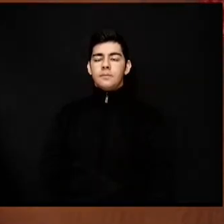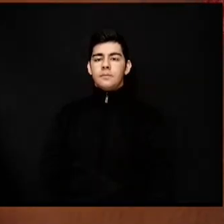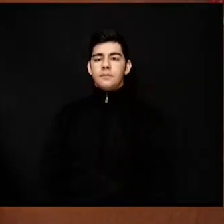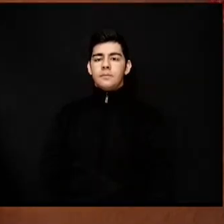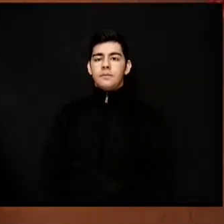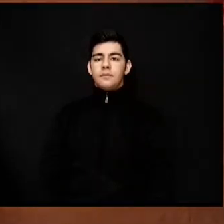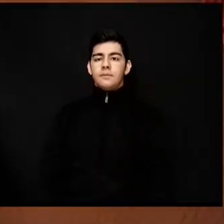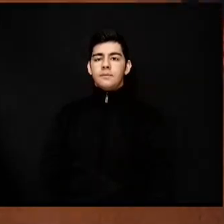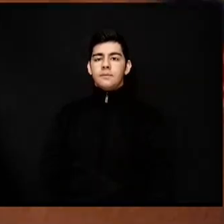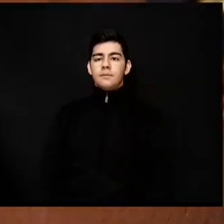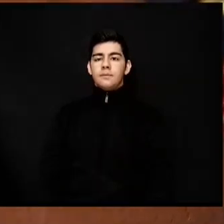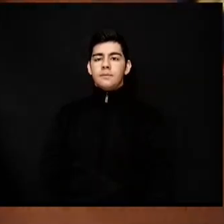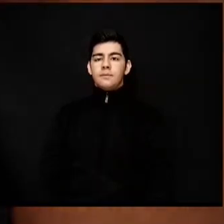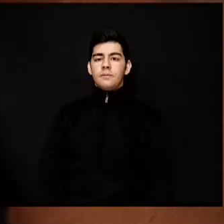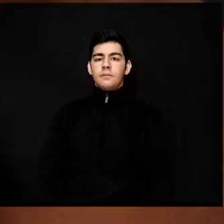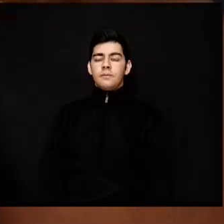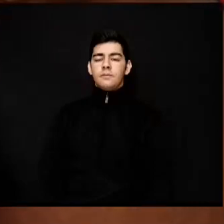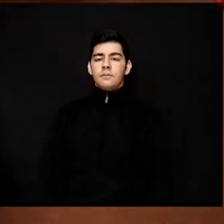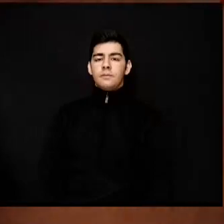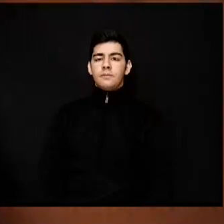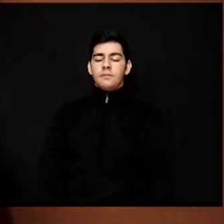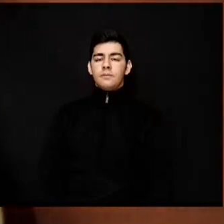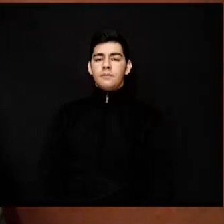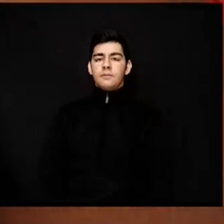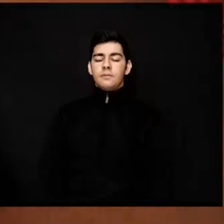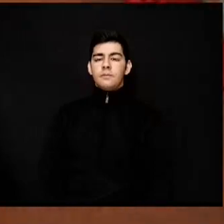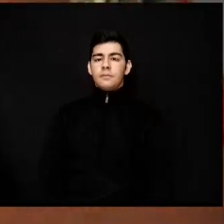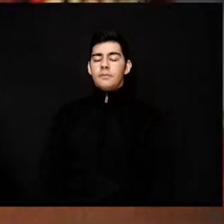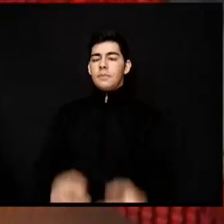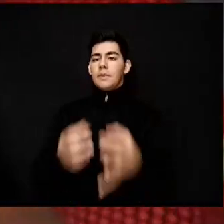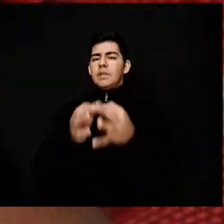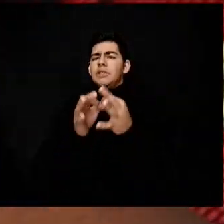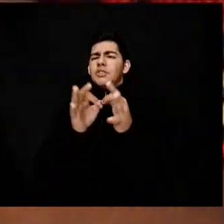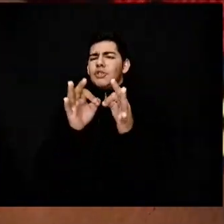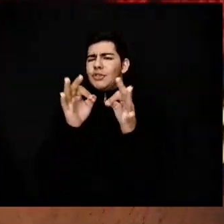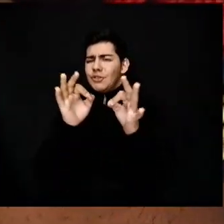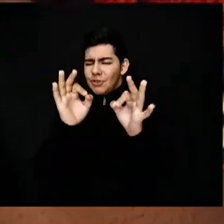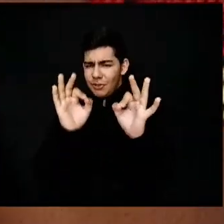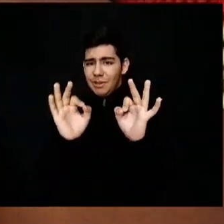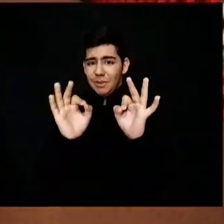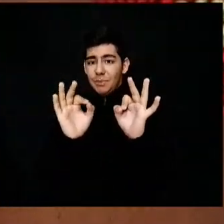Fazer uma voltinha de uma forma que ele fique bem preso.